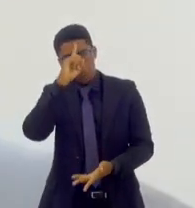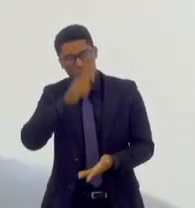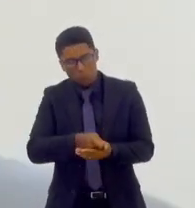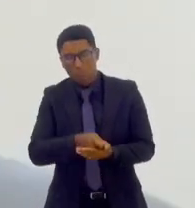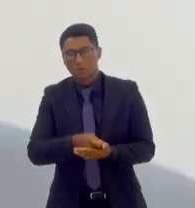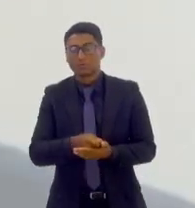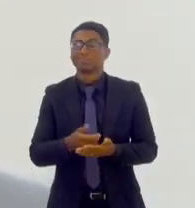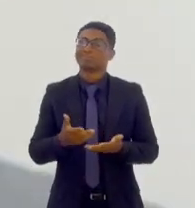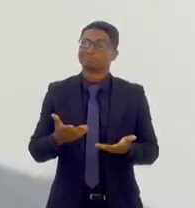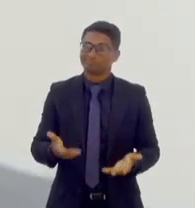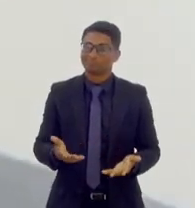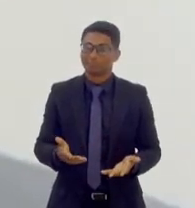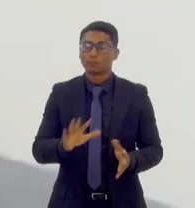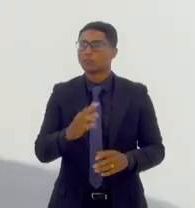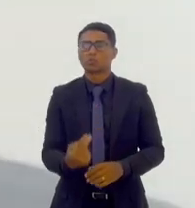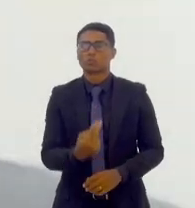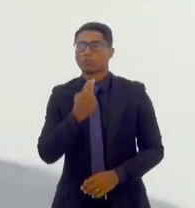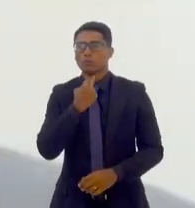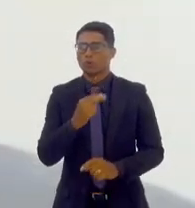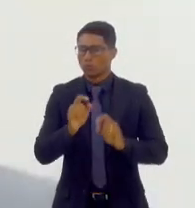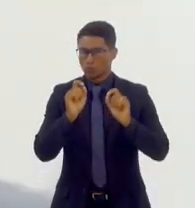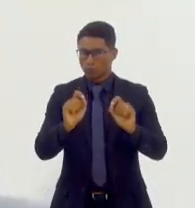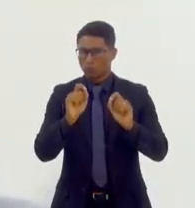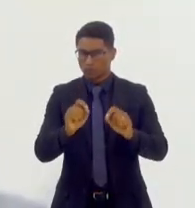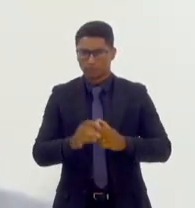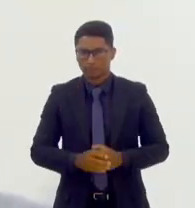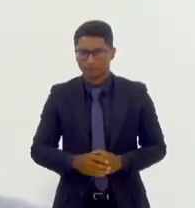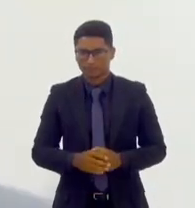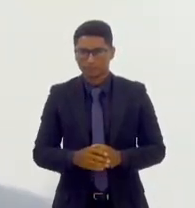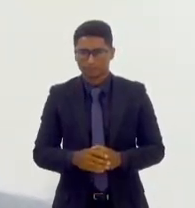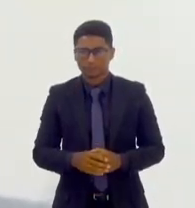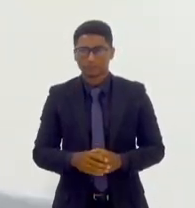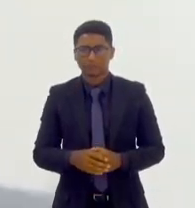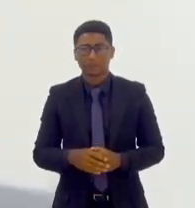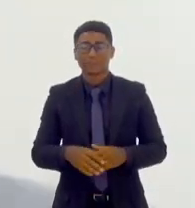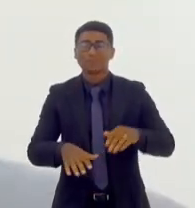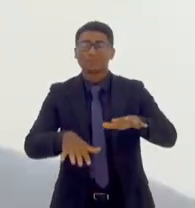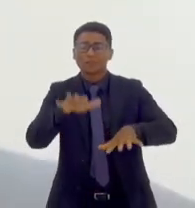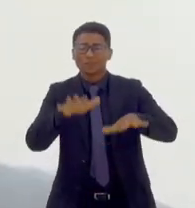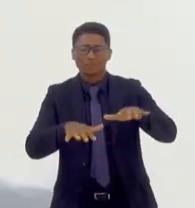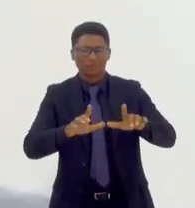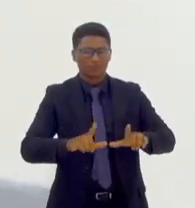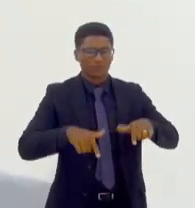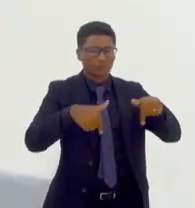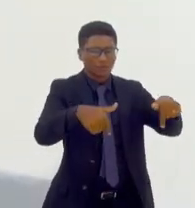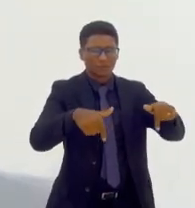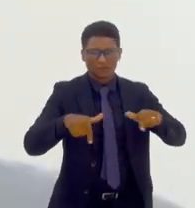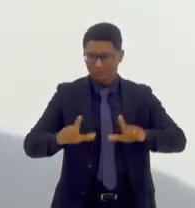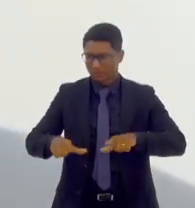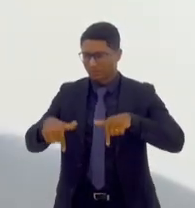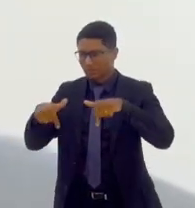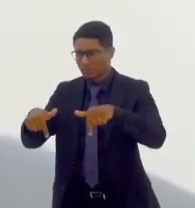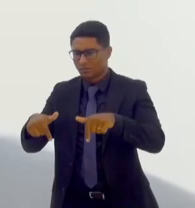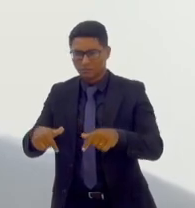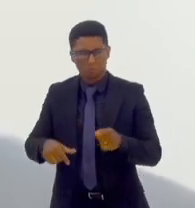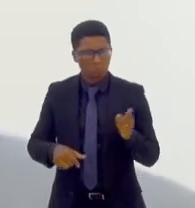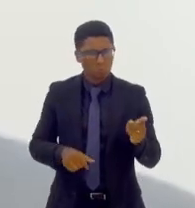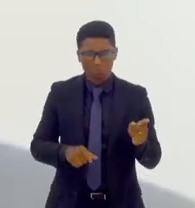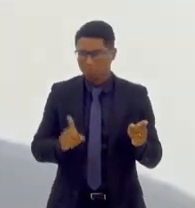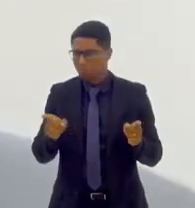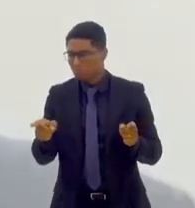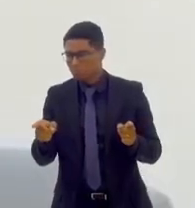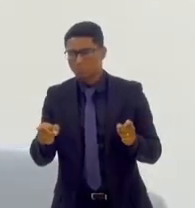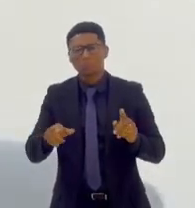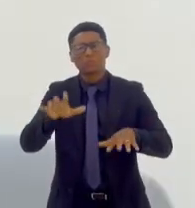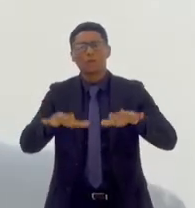dessa outra modalidade de decisão. O que não pode é que, acontece muito, é que nós temos duas atitudes e a gente chega,